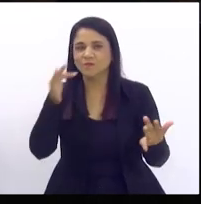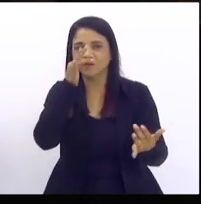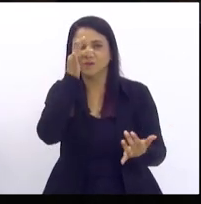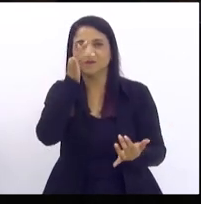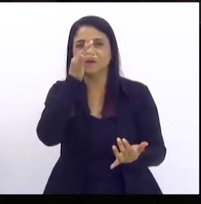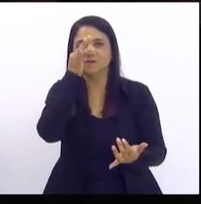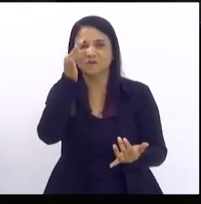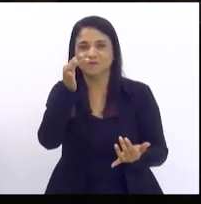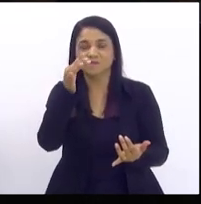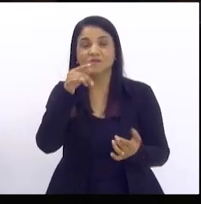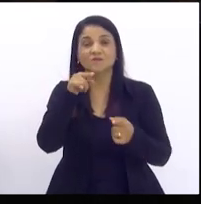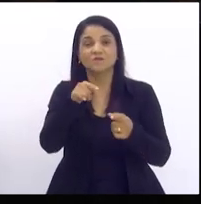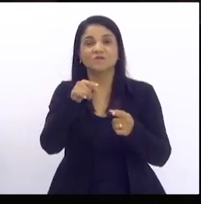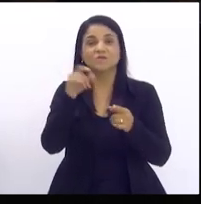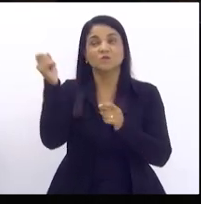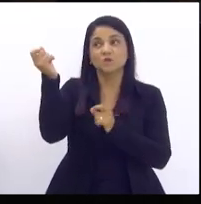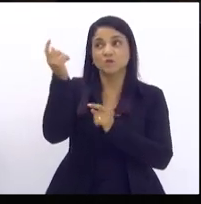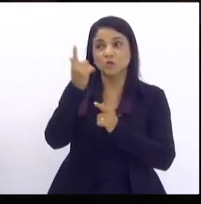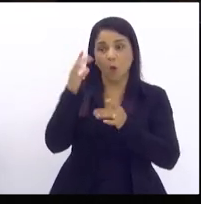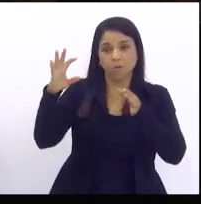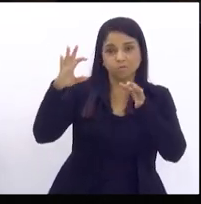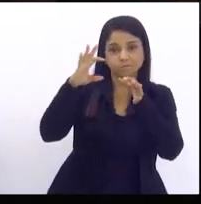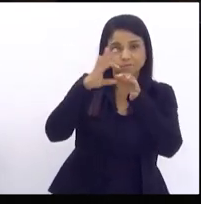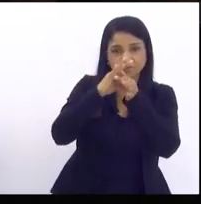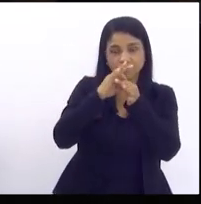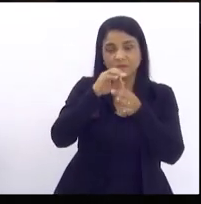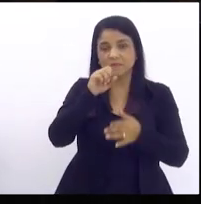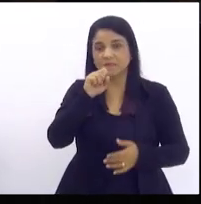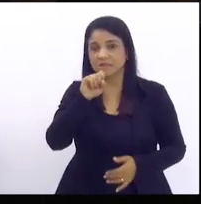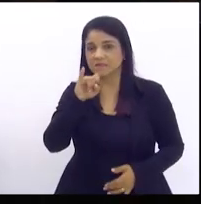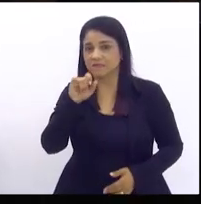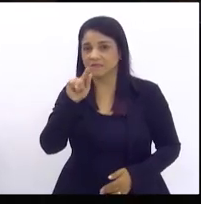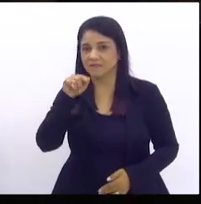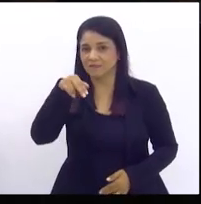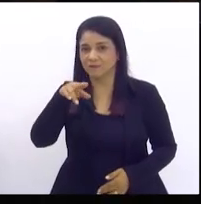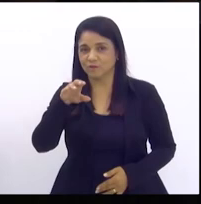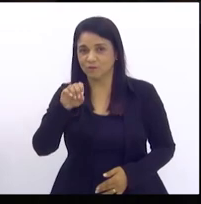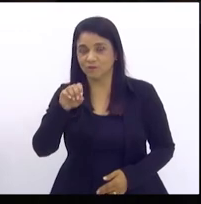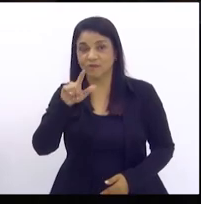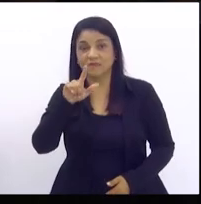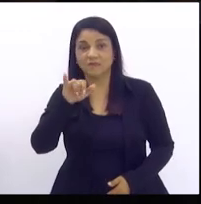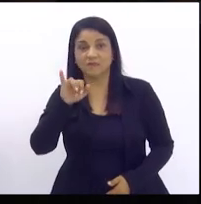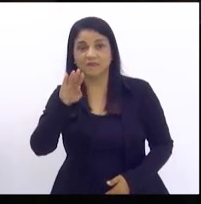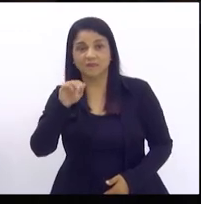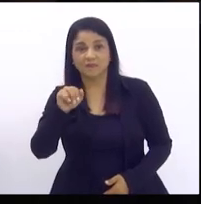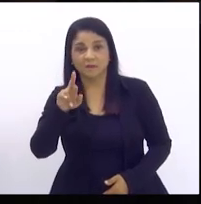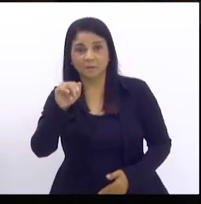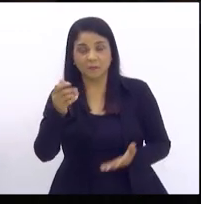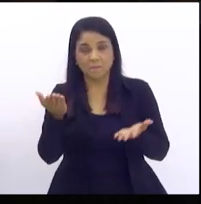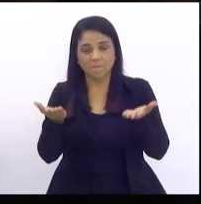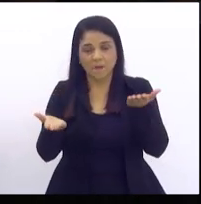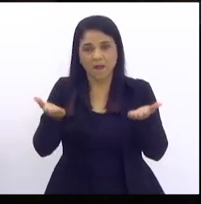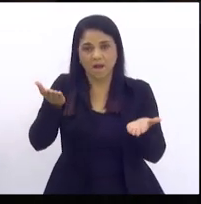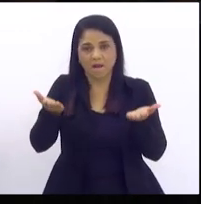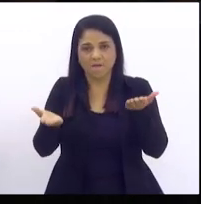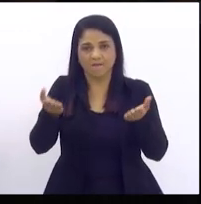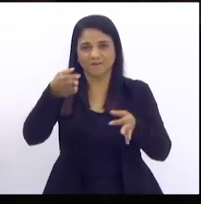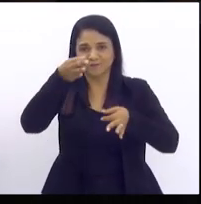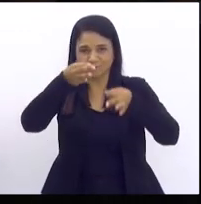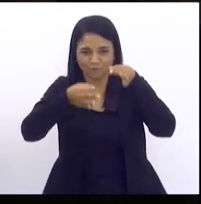de Libras, né, que representa a balança da